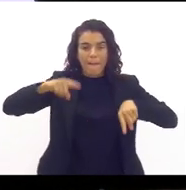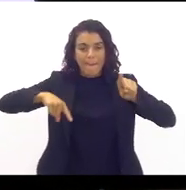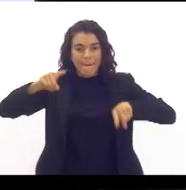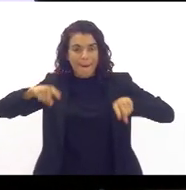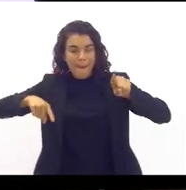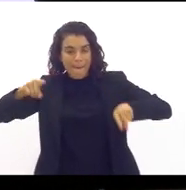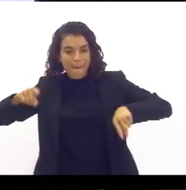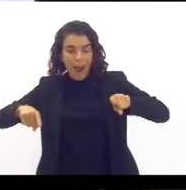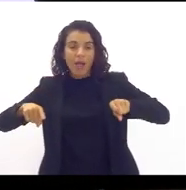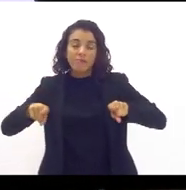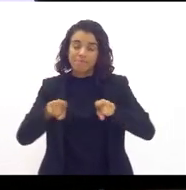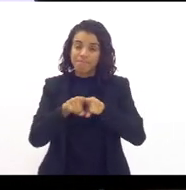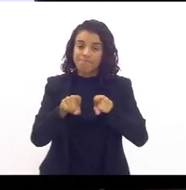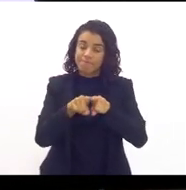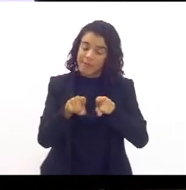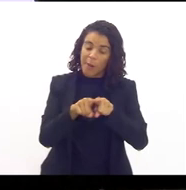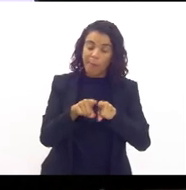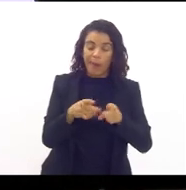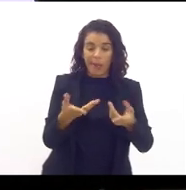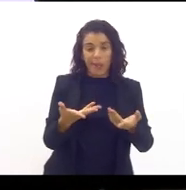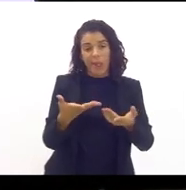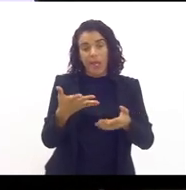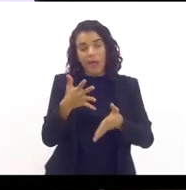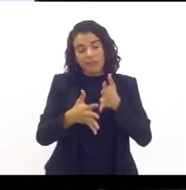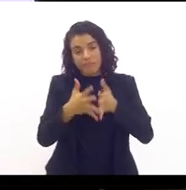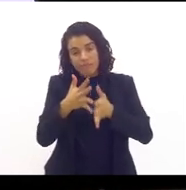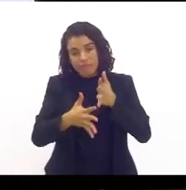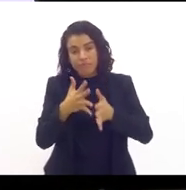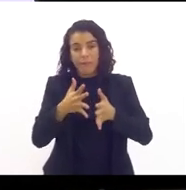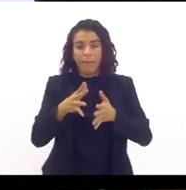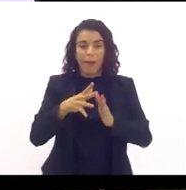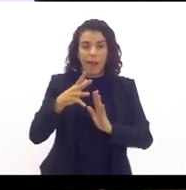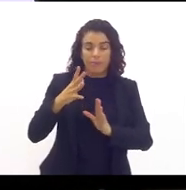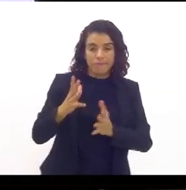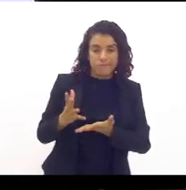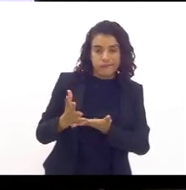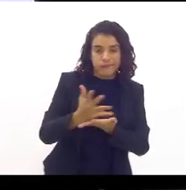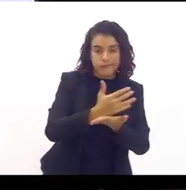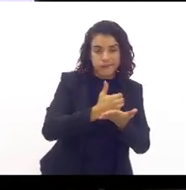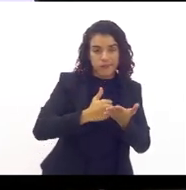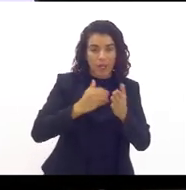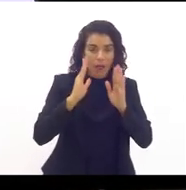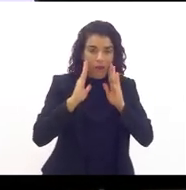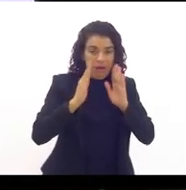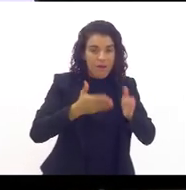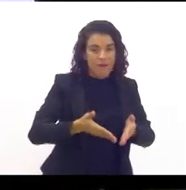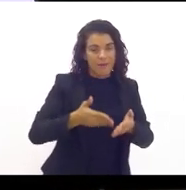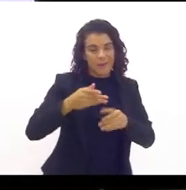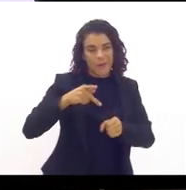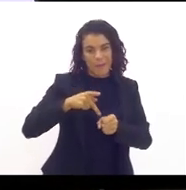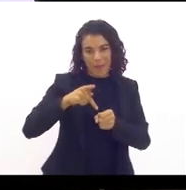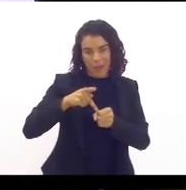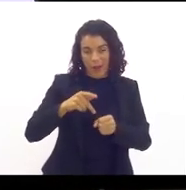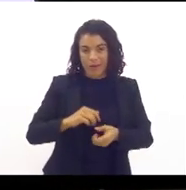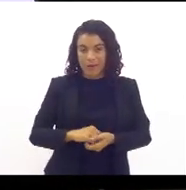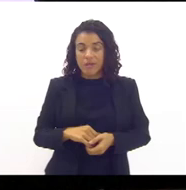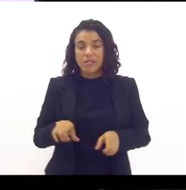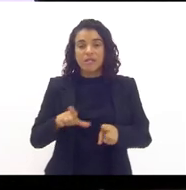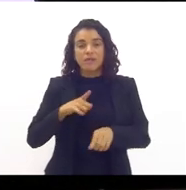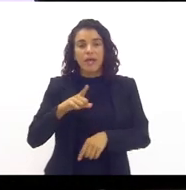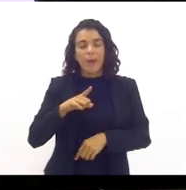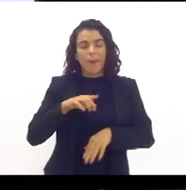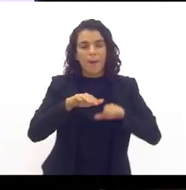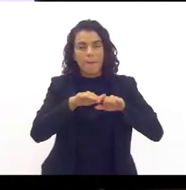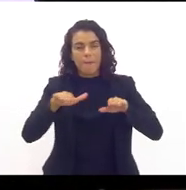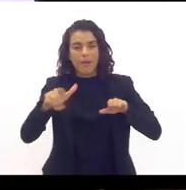influência para as contas, para as receitas, em termos de receitas atreladas a petróleo. Nós tínhamos um Brent médio ali em 22, em